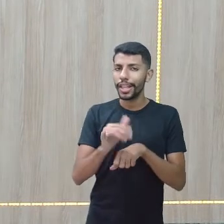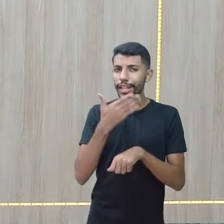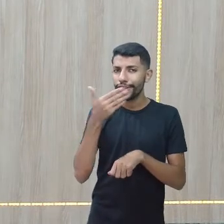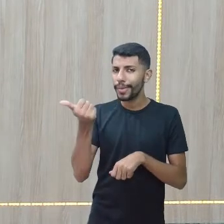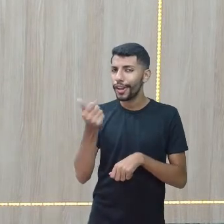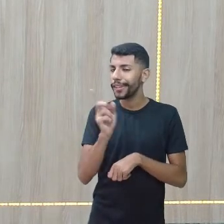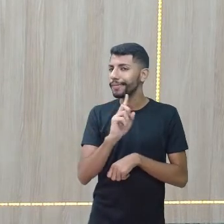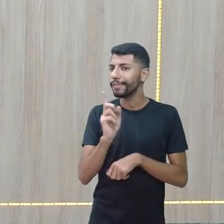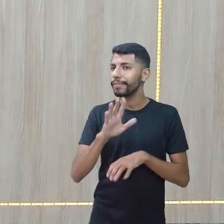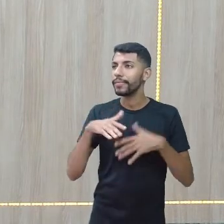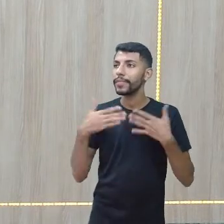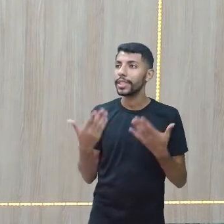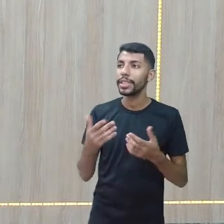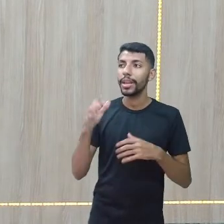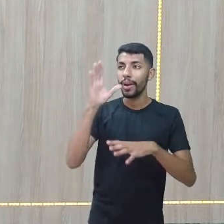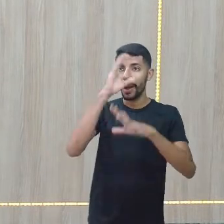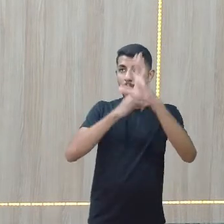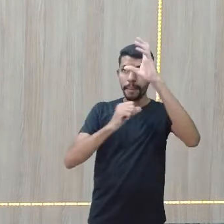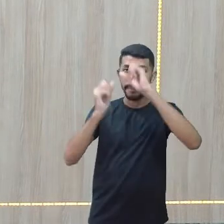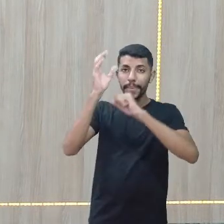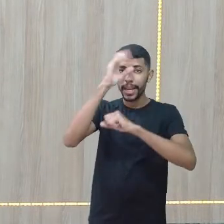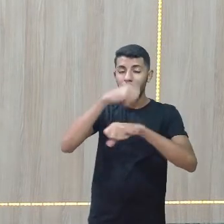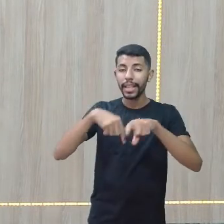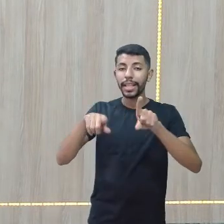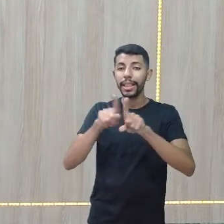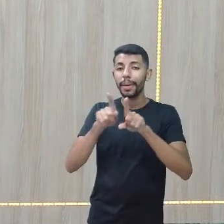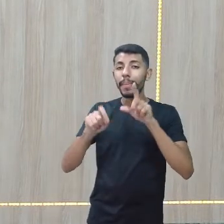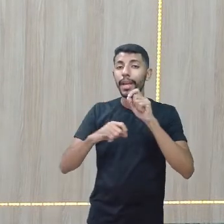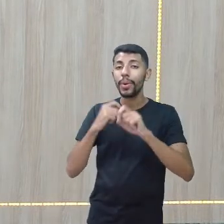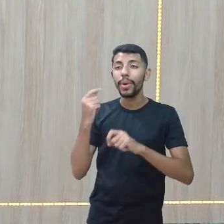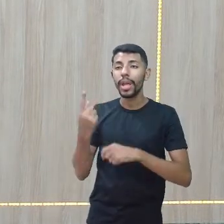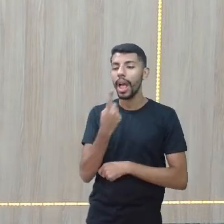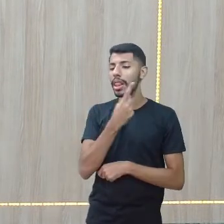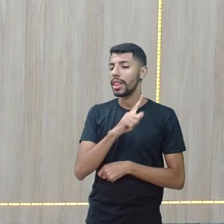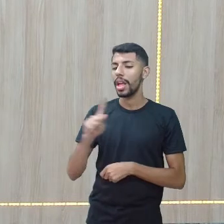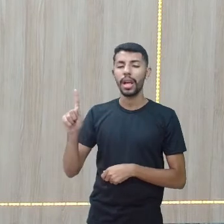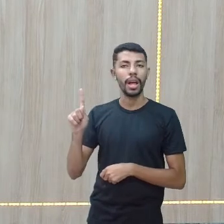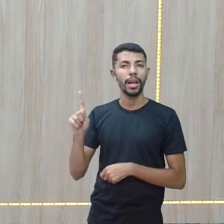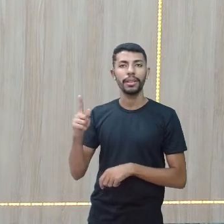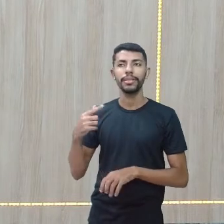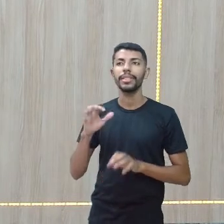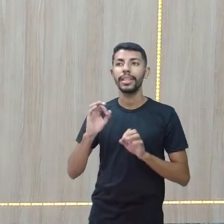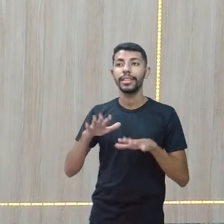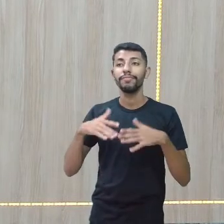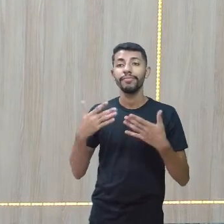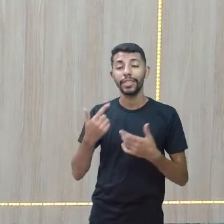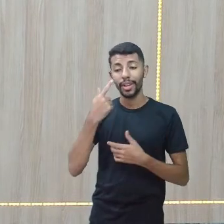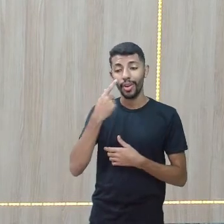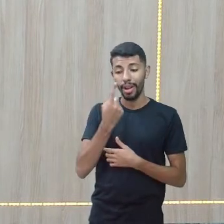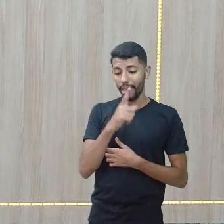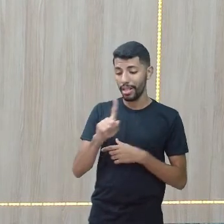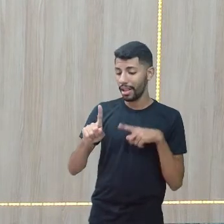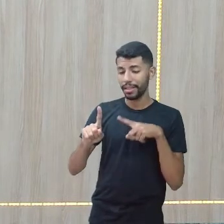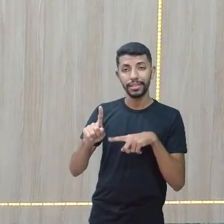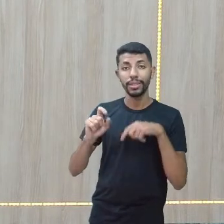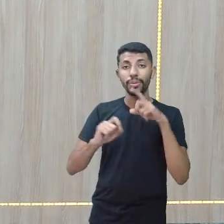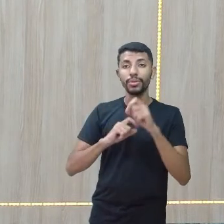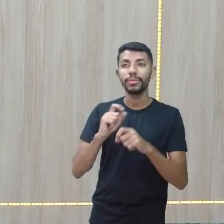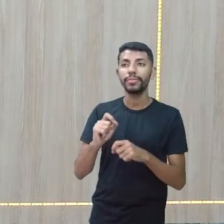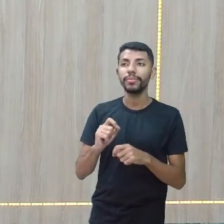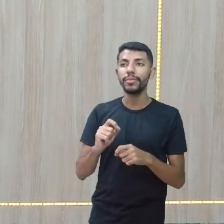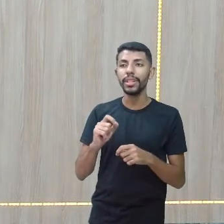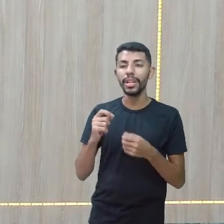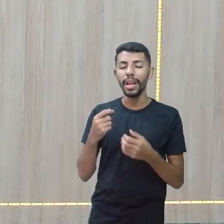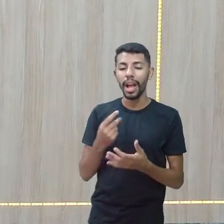aí ele aprende também a negar. E essa negação, de verdade, se configura a partir do momento que o estudante